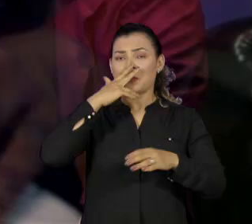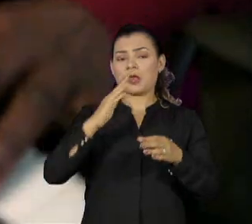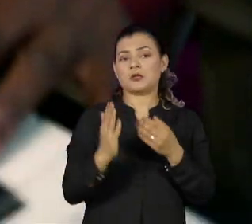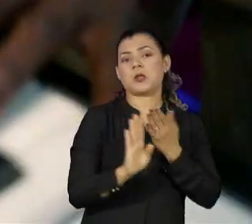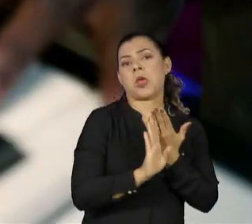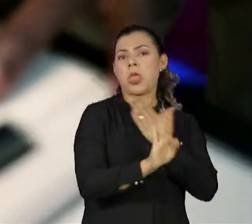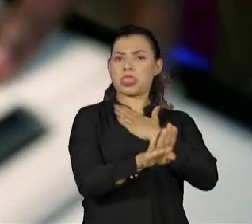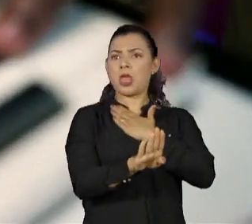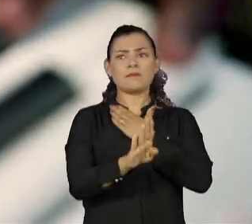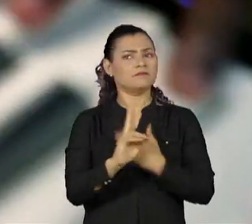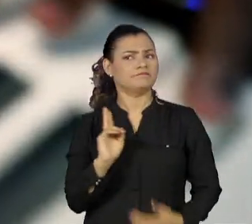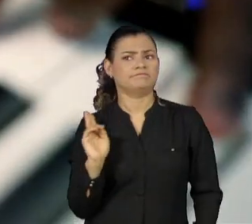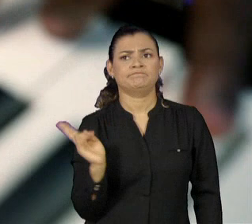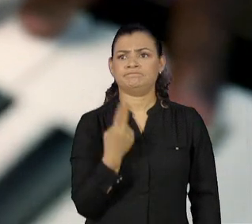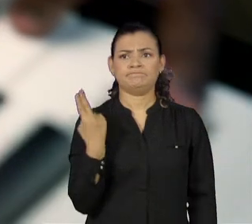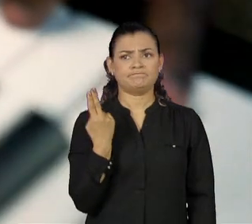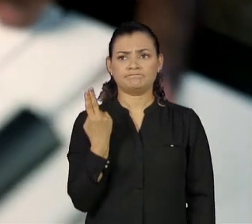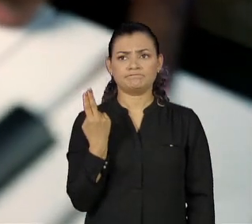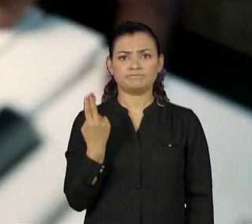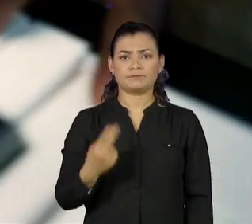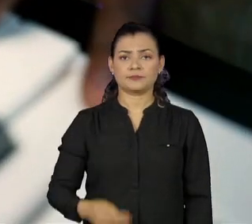né?